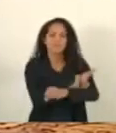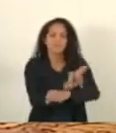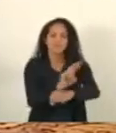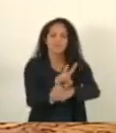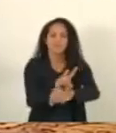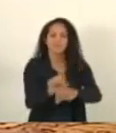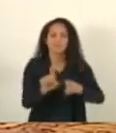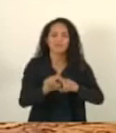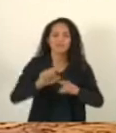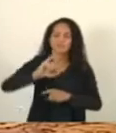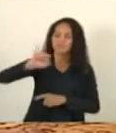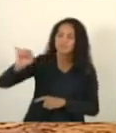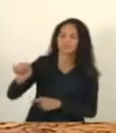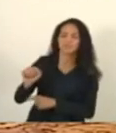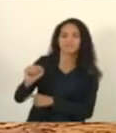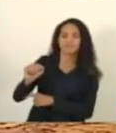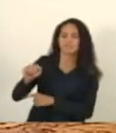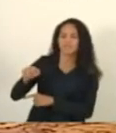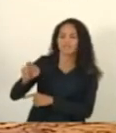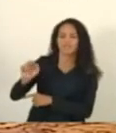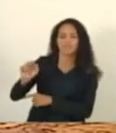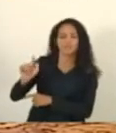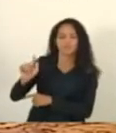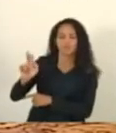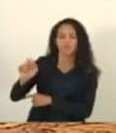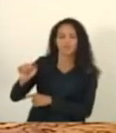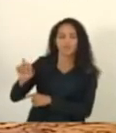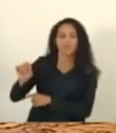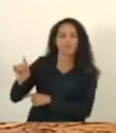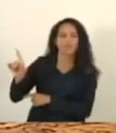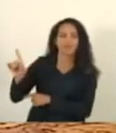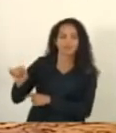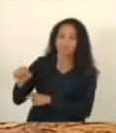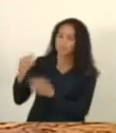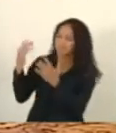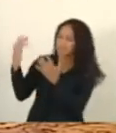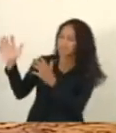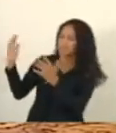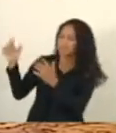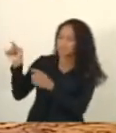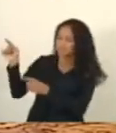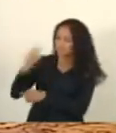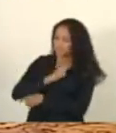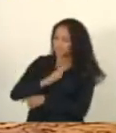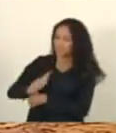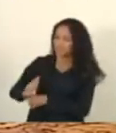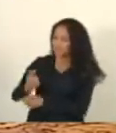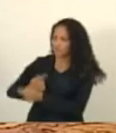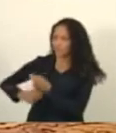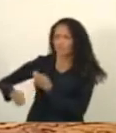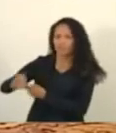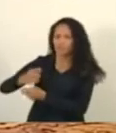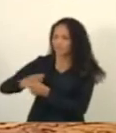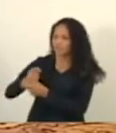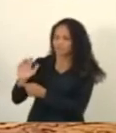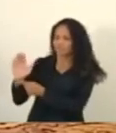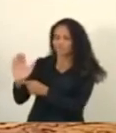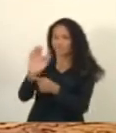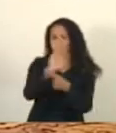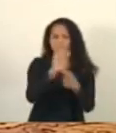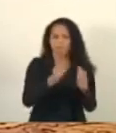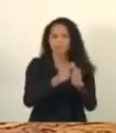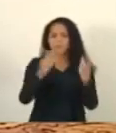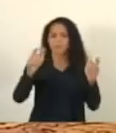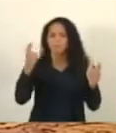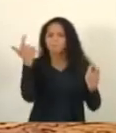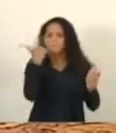Parabéns, governador Renato Casagrande. O governo do senhor consegue alcançar as pessoas que mais precisam do governo. E é dessa forma